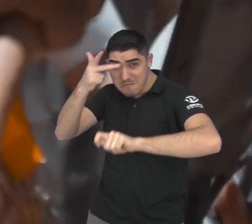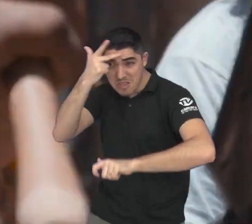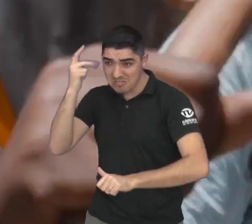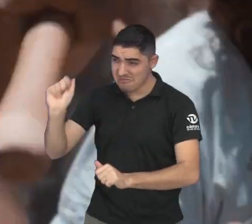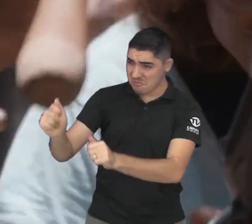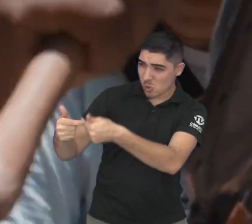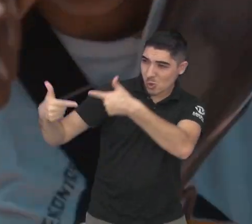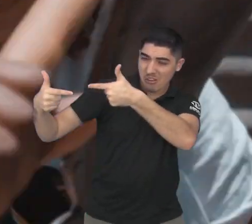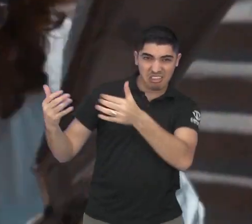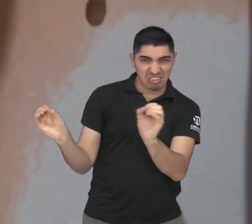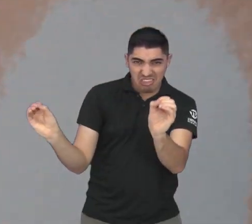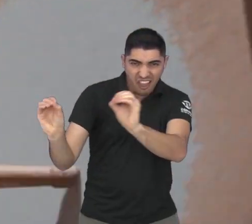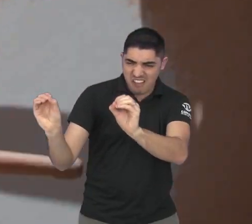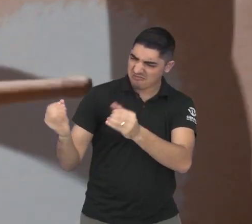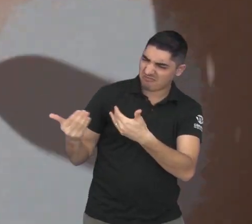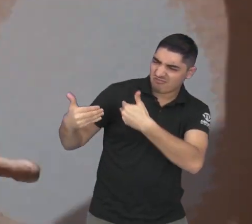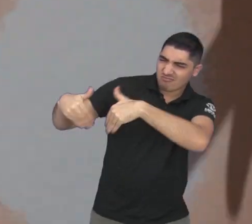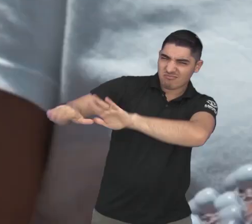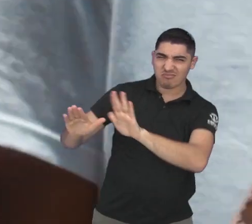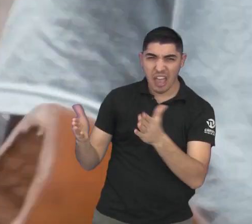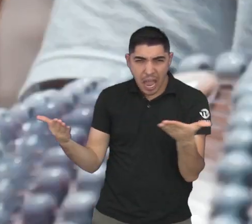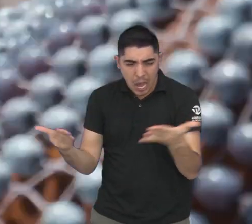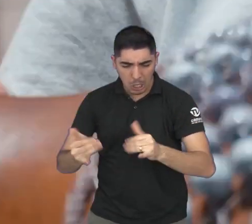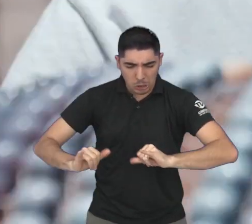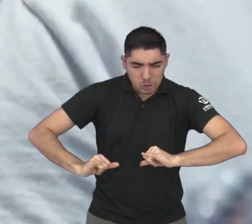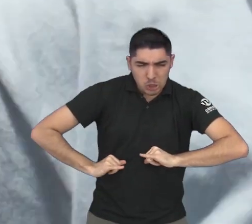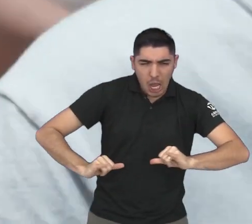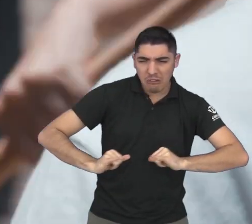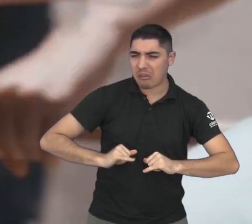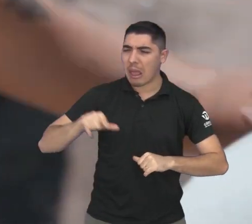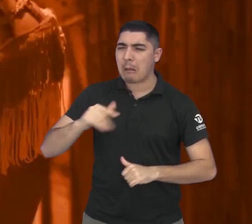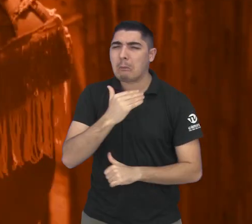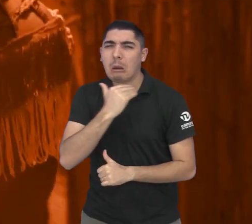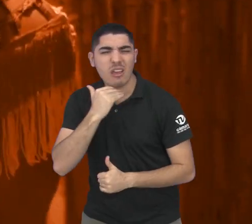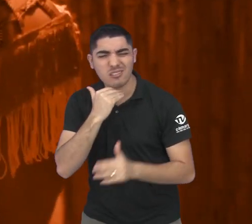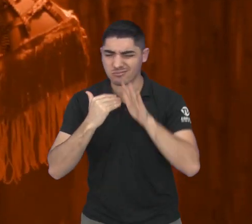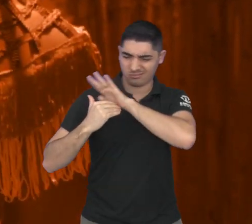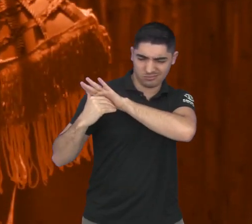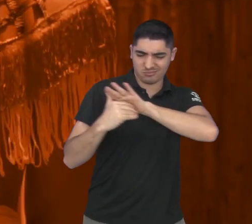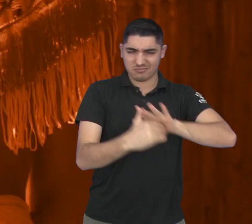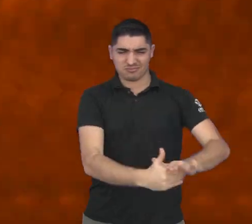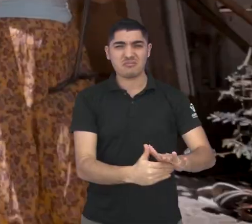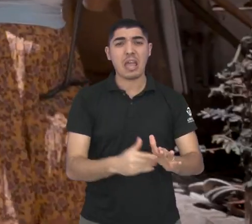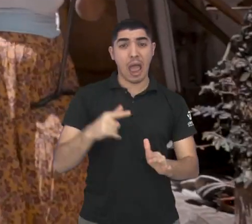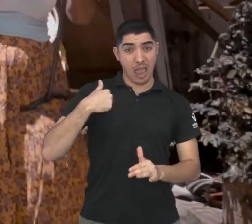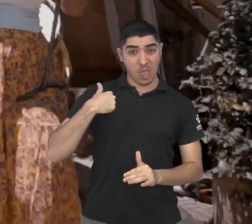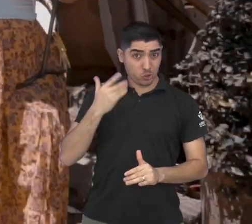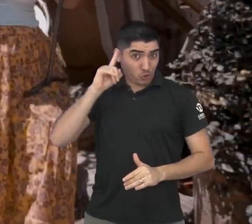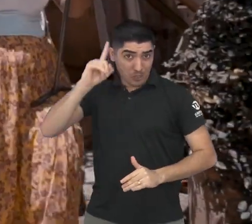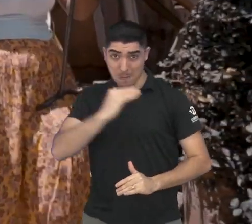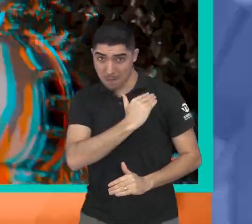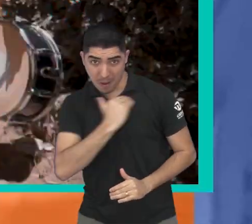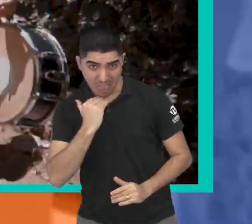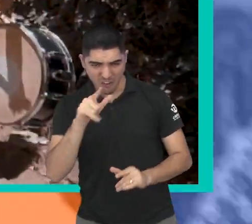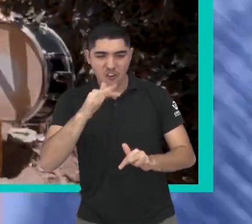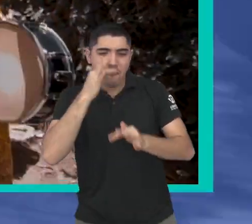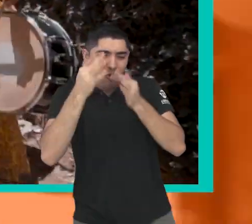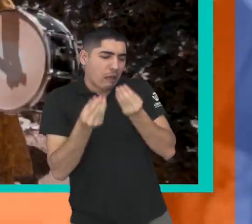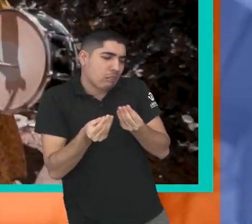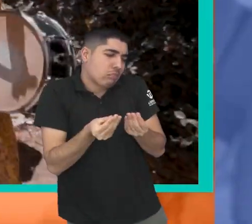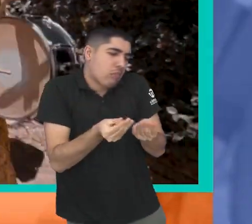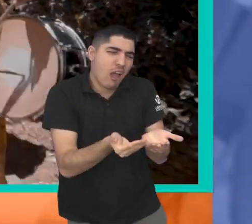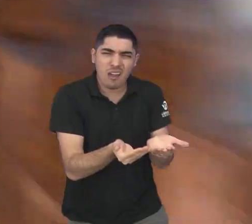sorri, não é hora de chorar. Nem me ouse levar flores, se tu nunca veio